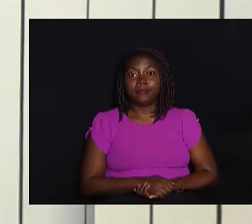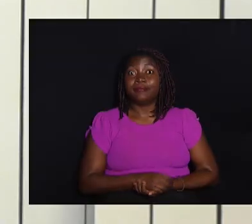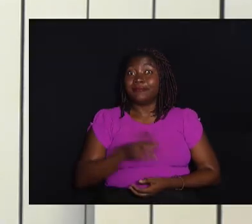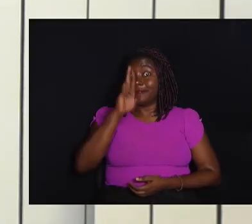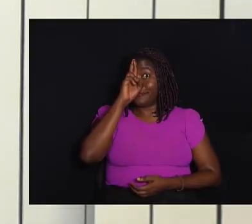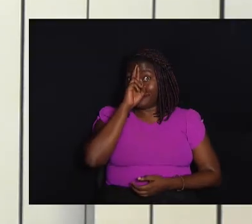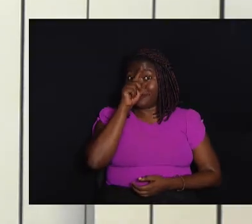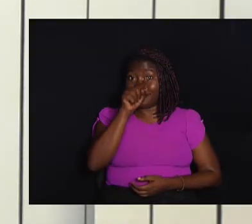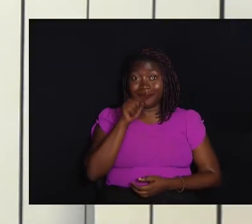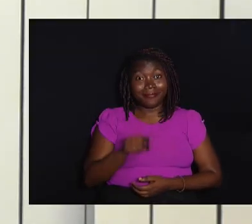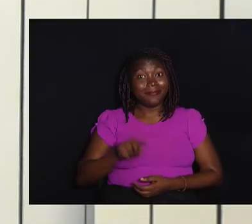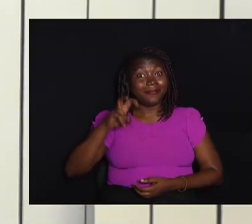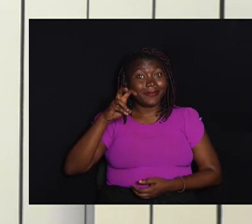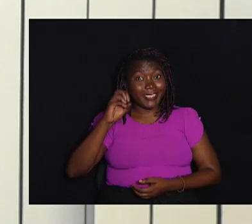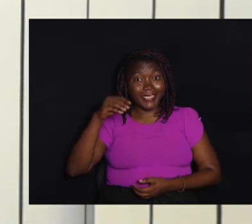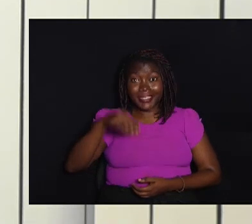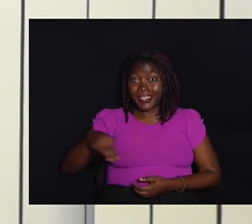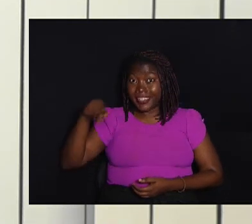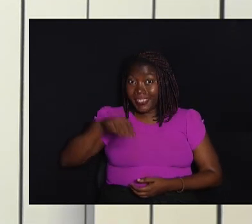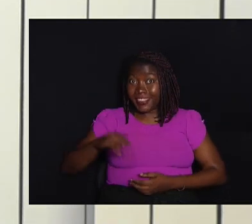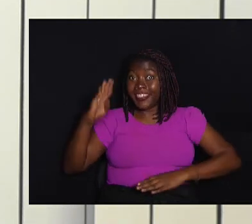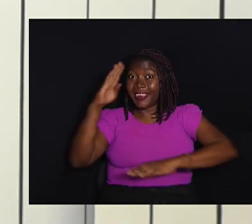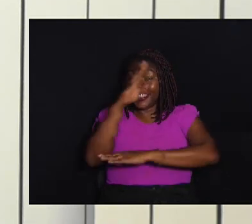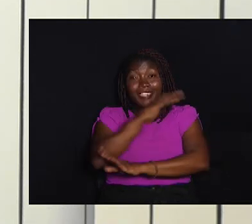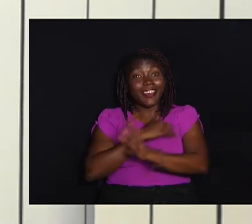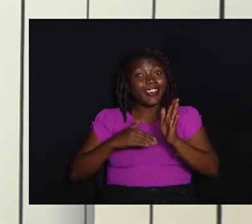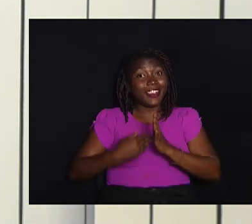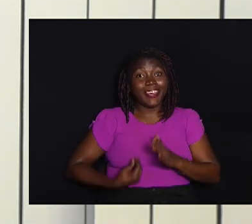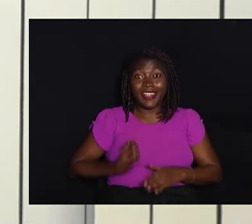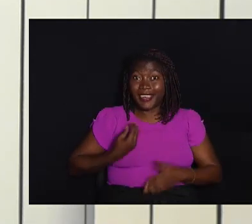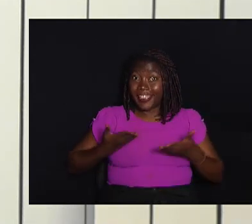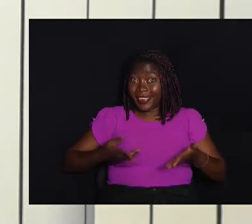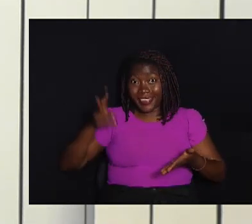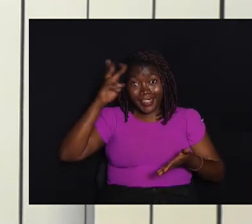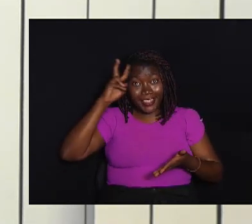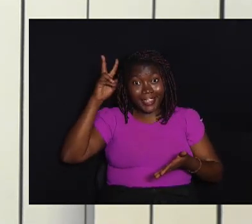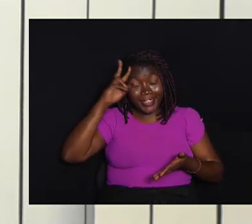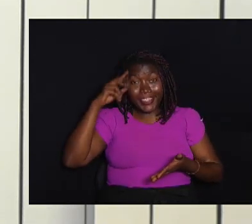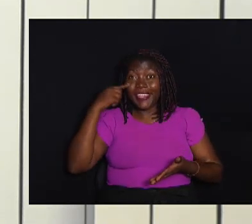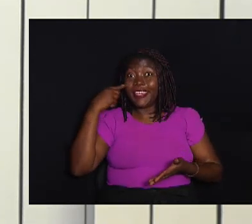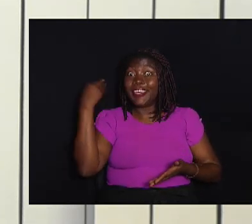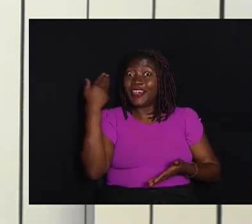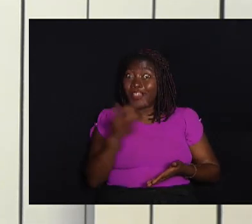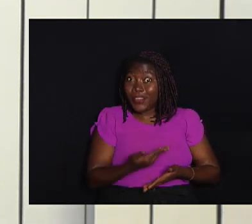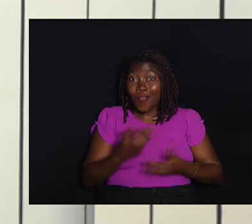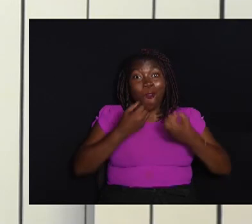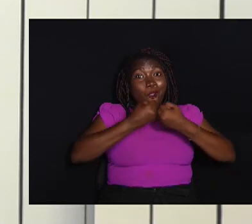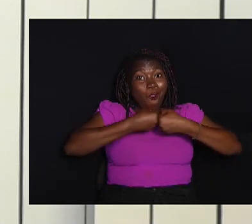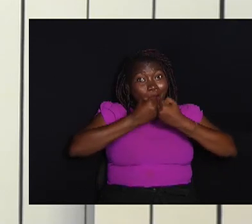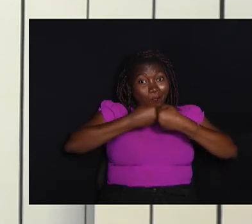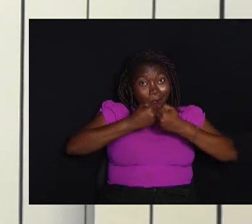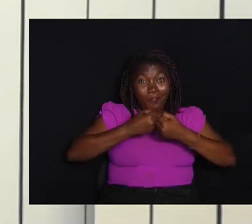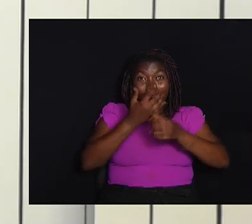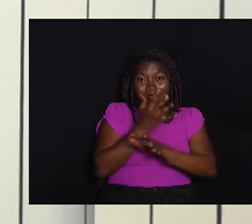Meio-dia mais 50 minutos, Câmara Total ao vivo nesta segunda-feira, e a osteoartrite canina é uma